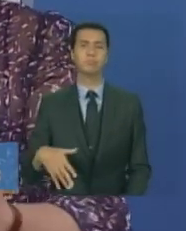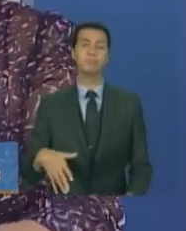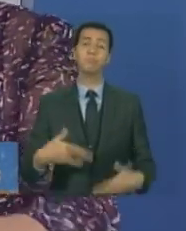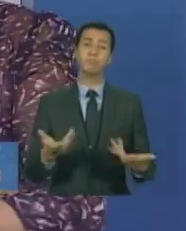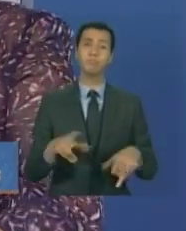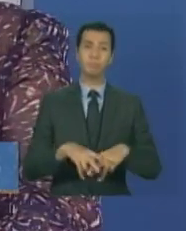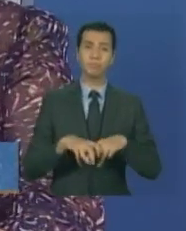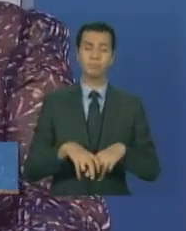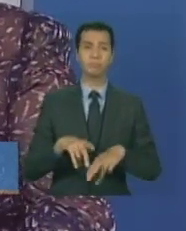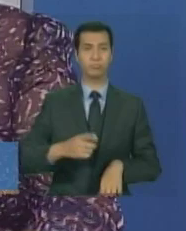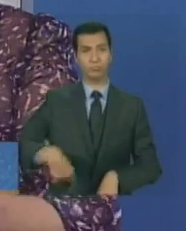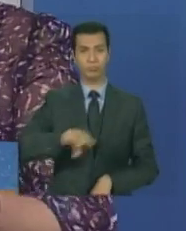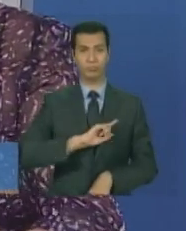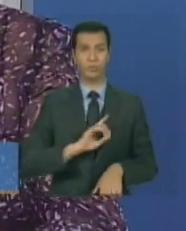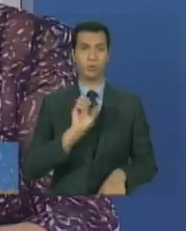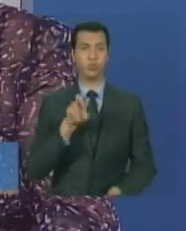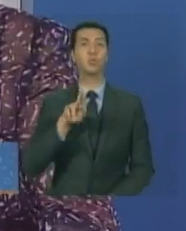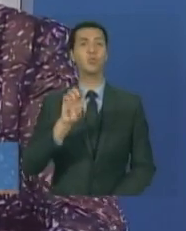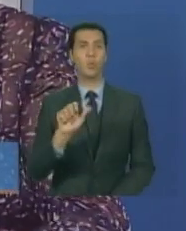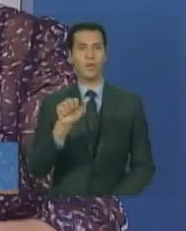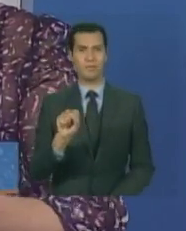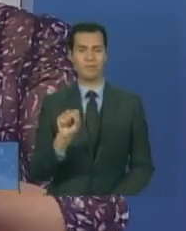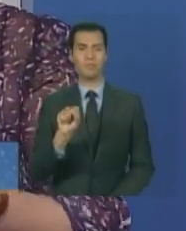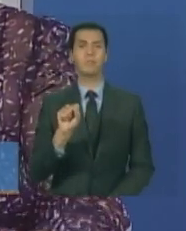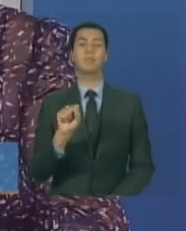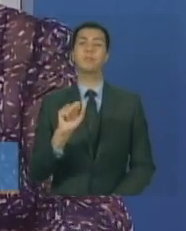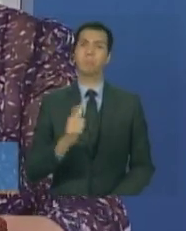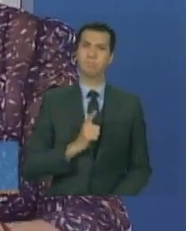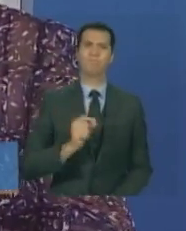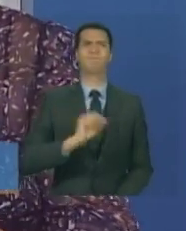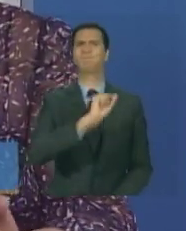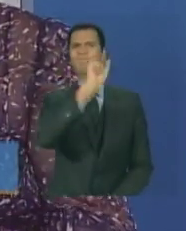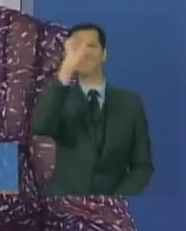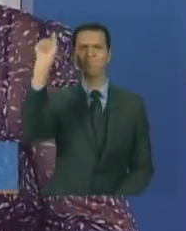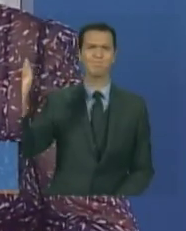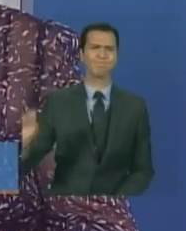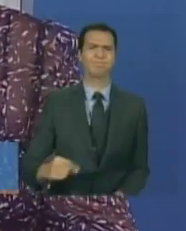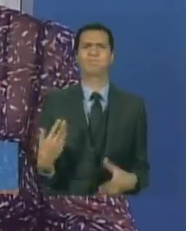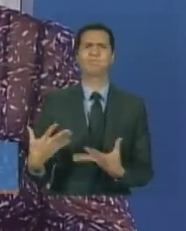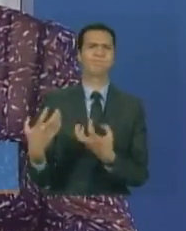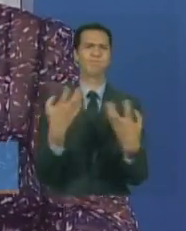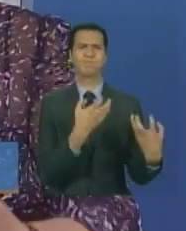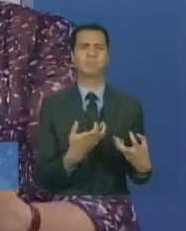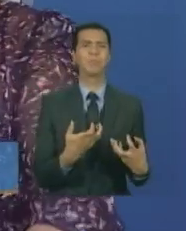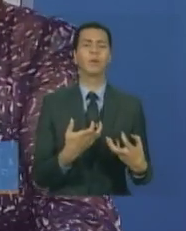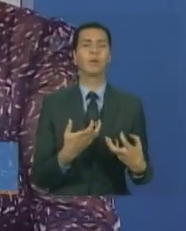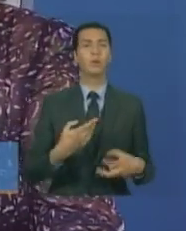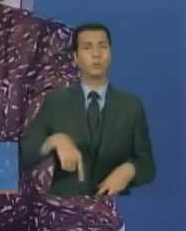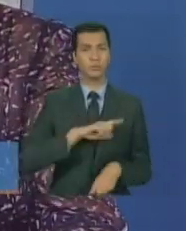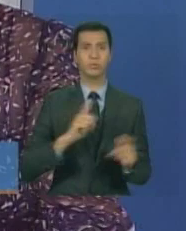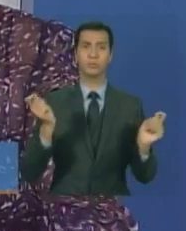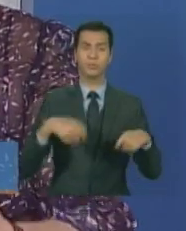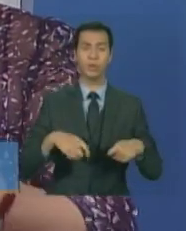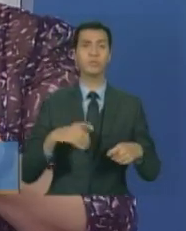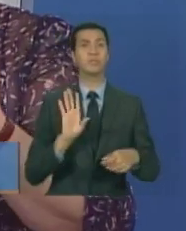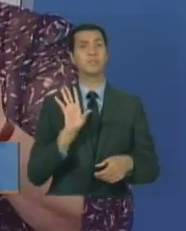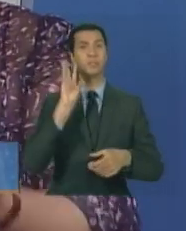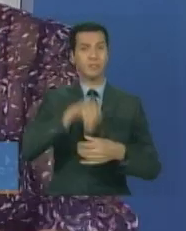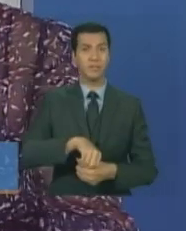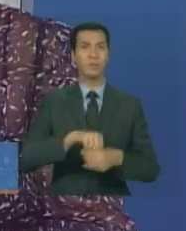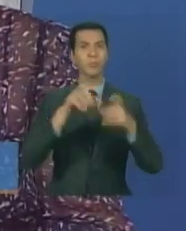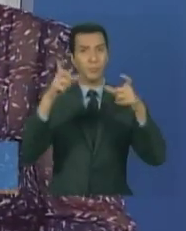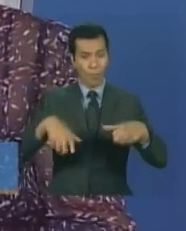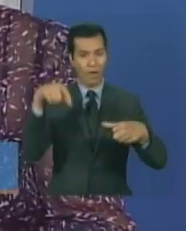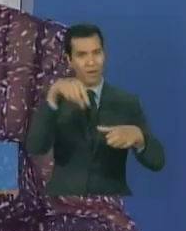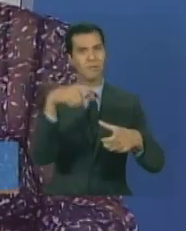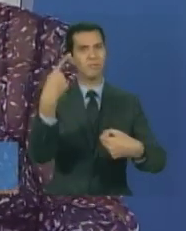essa nossa capilaridade faz com que a gente se entrelace com os demais sistemas lá no território, né, para que a